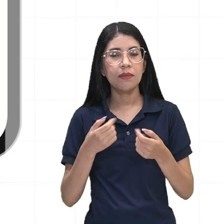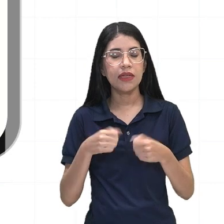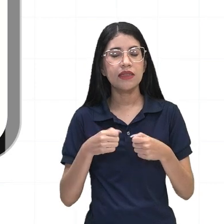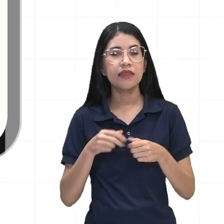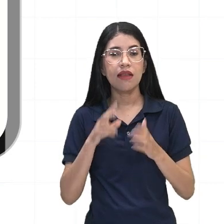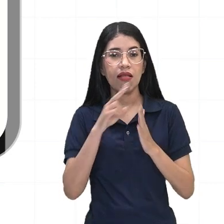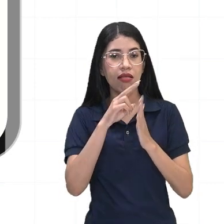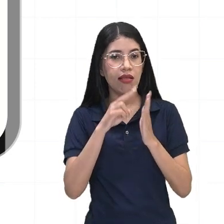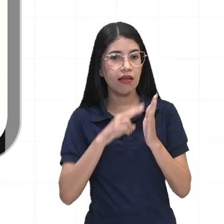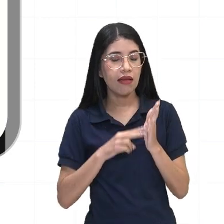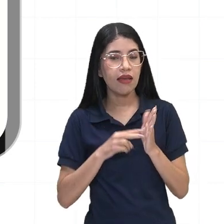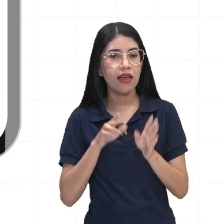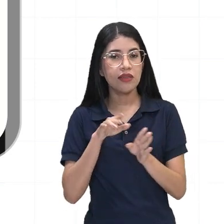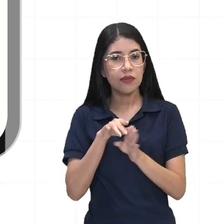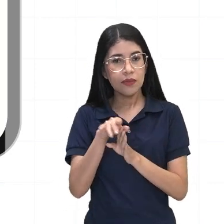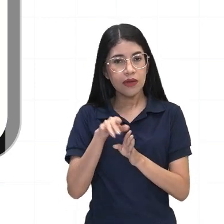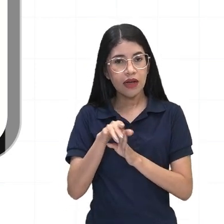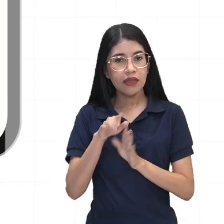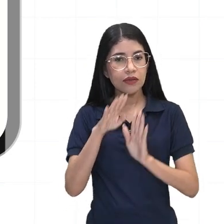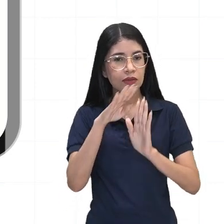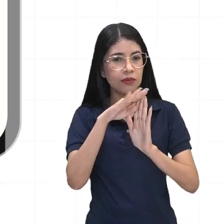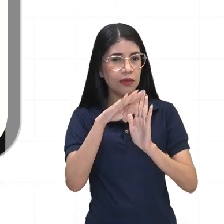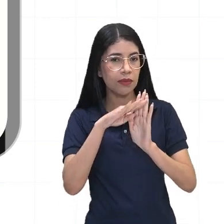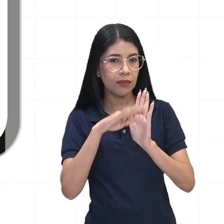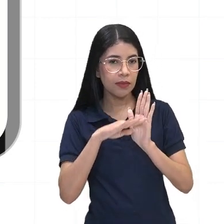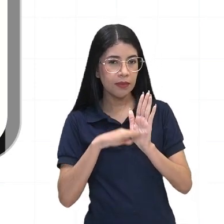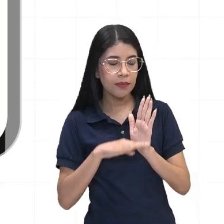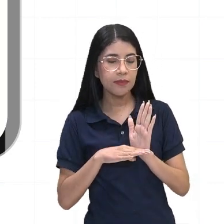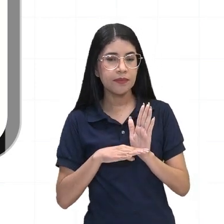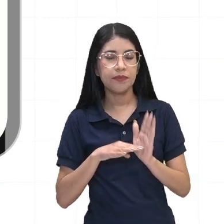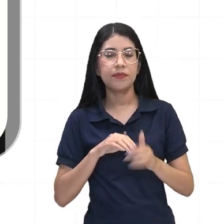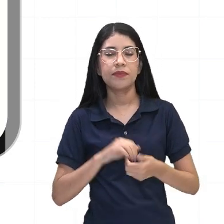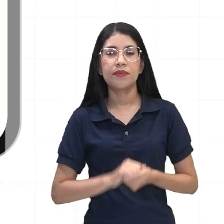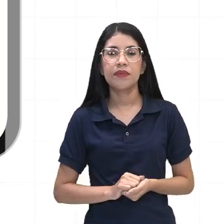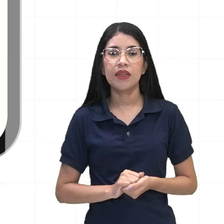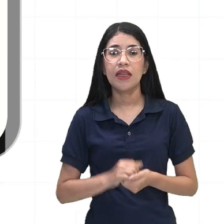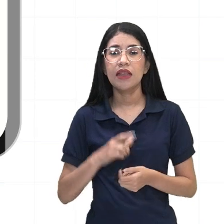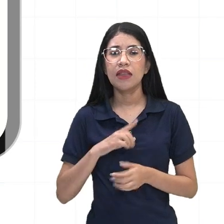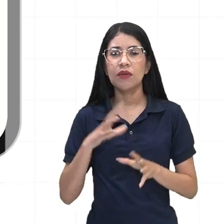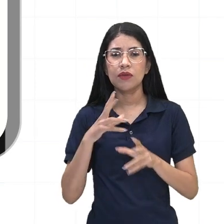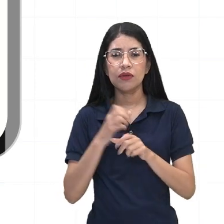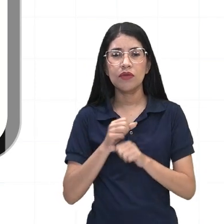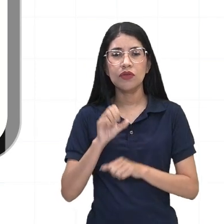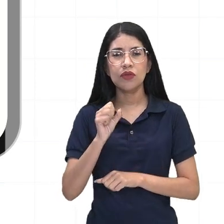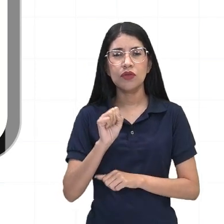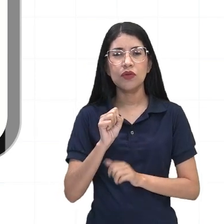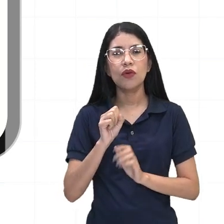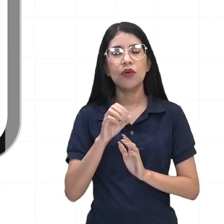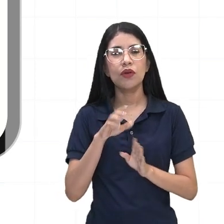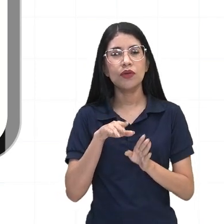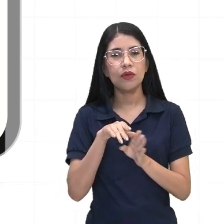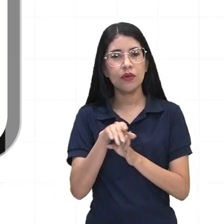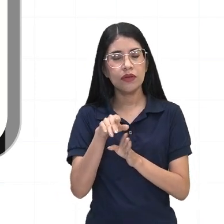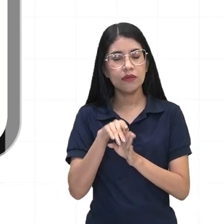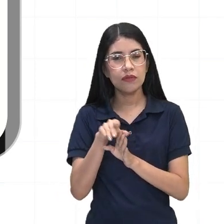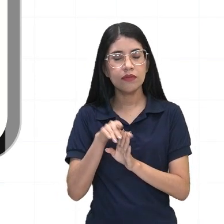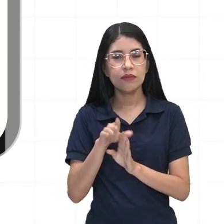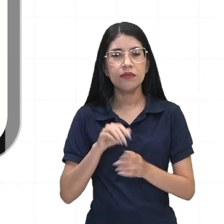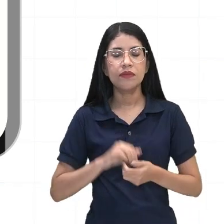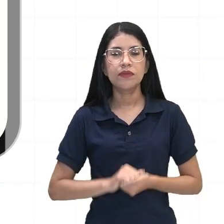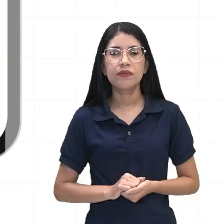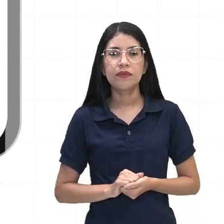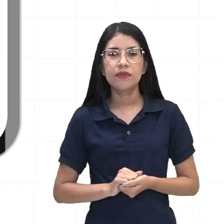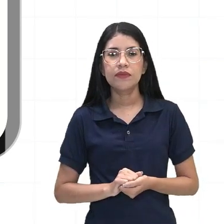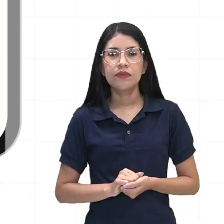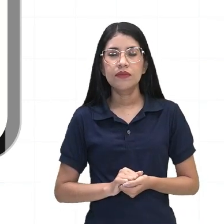esta orientação que vai aparecendo aí, ó. Então, são 8 tópicos aí, né? Do 1 até o 8,